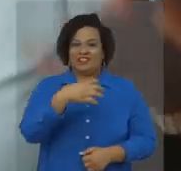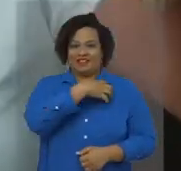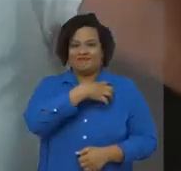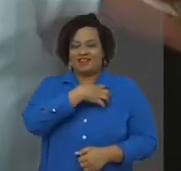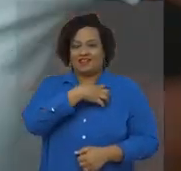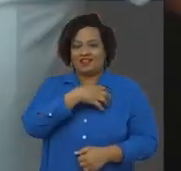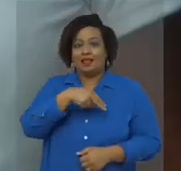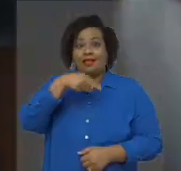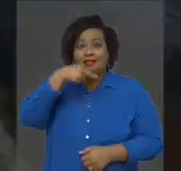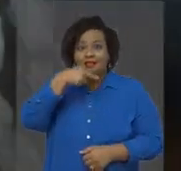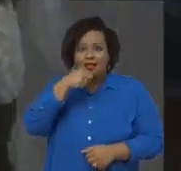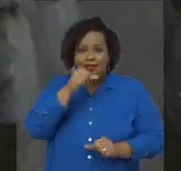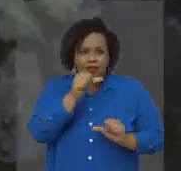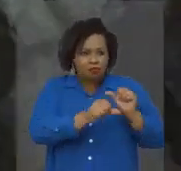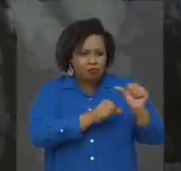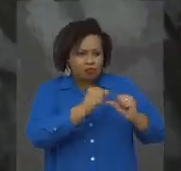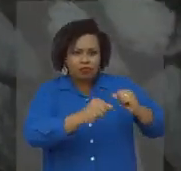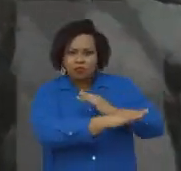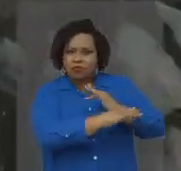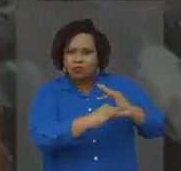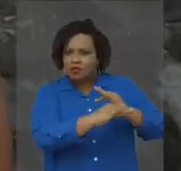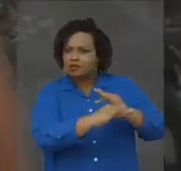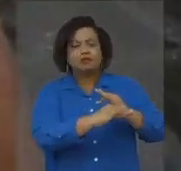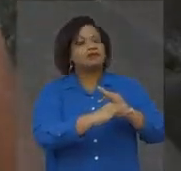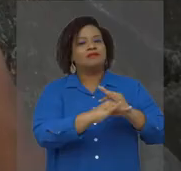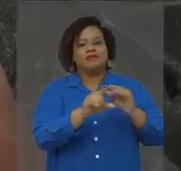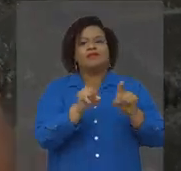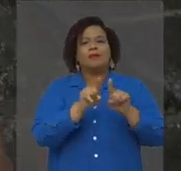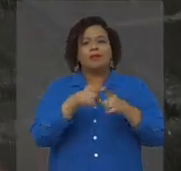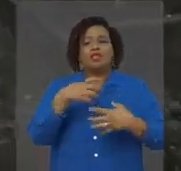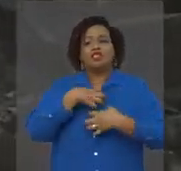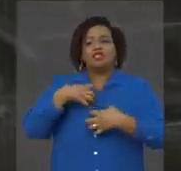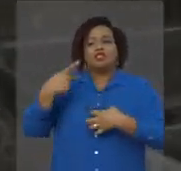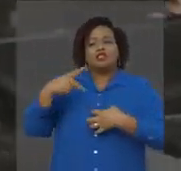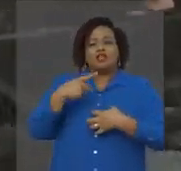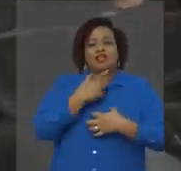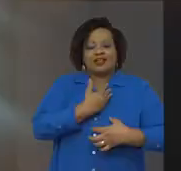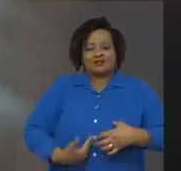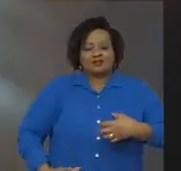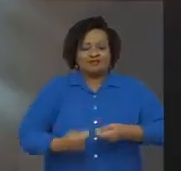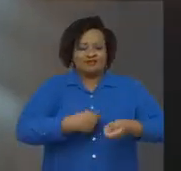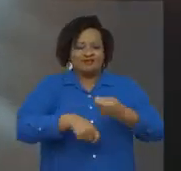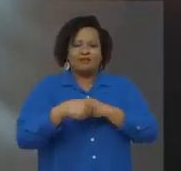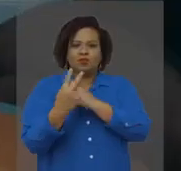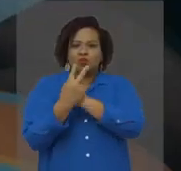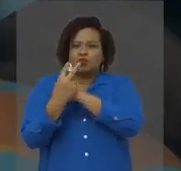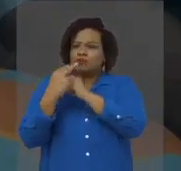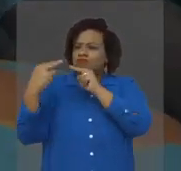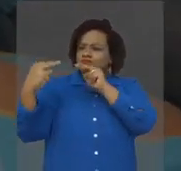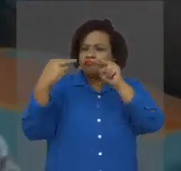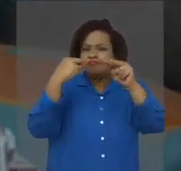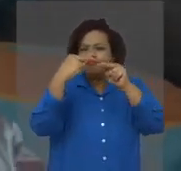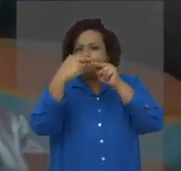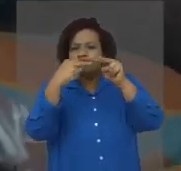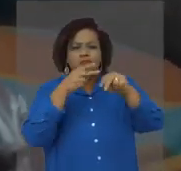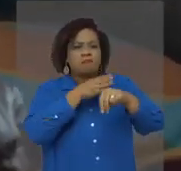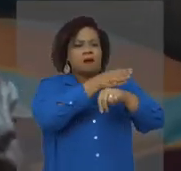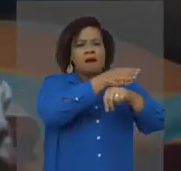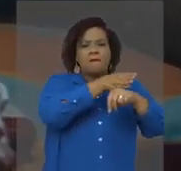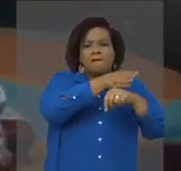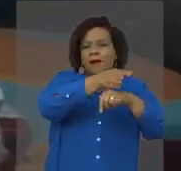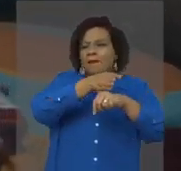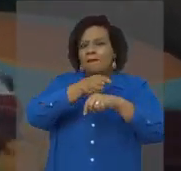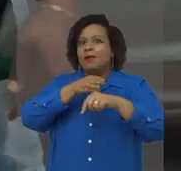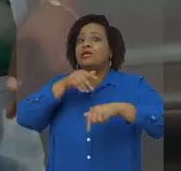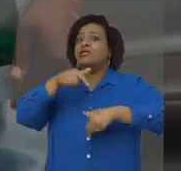para governar a Bahia. ACM Neto não mudou só a cidade, não. Ele mudou o jeito de governar. Cuidou da gente de perto, olho no olho,